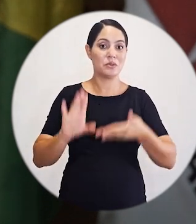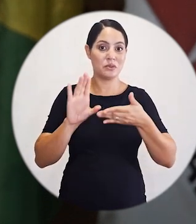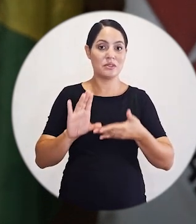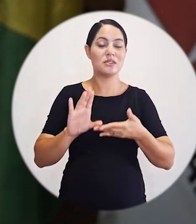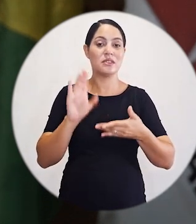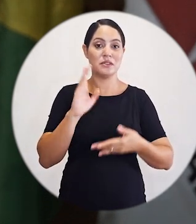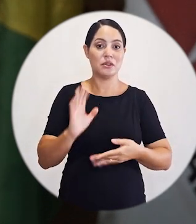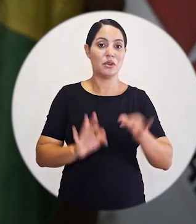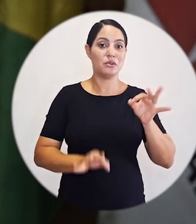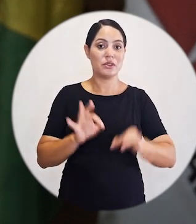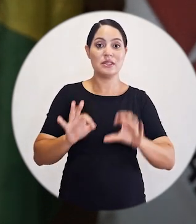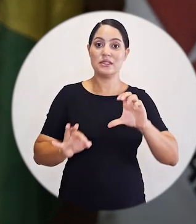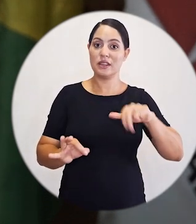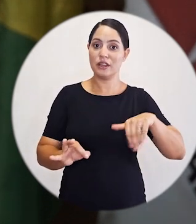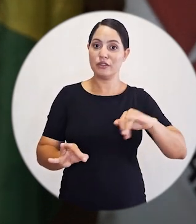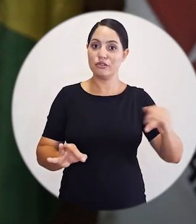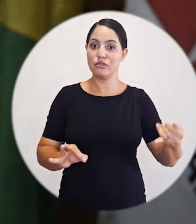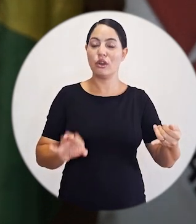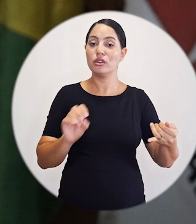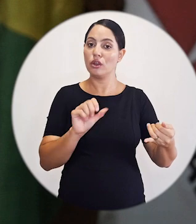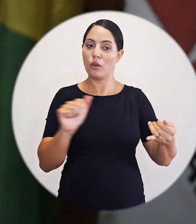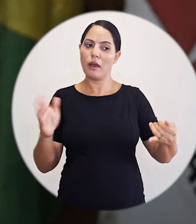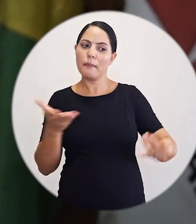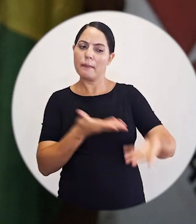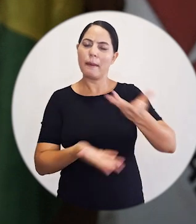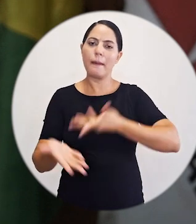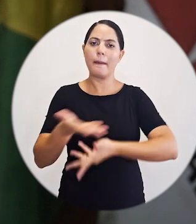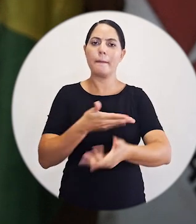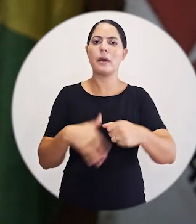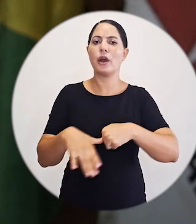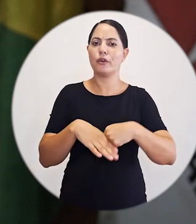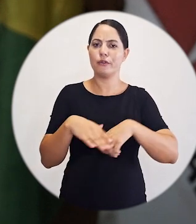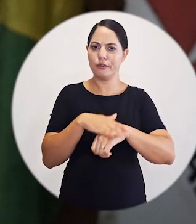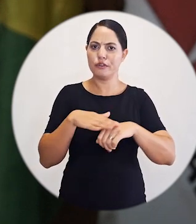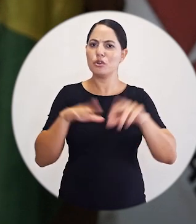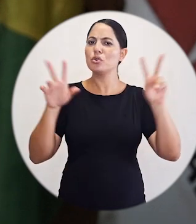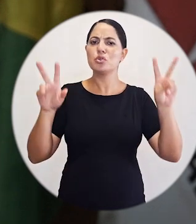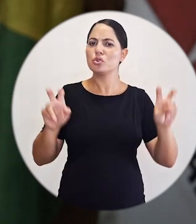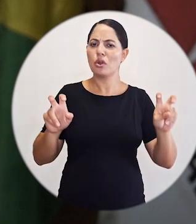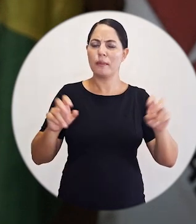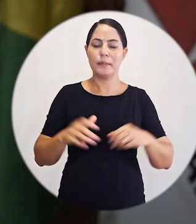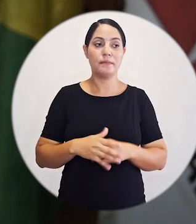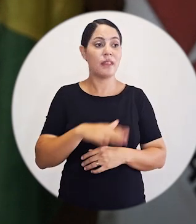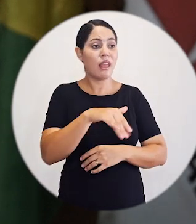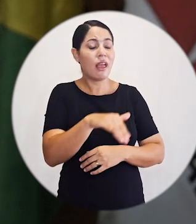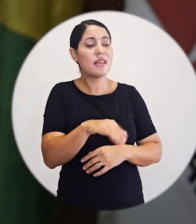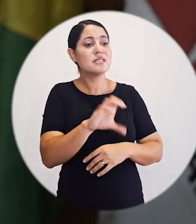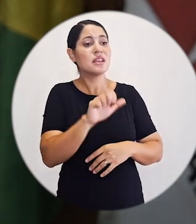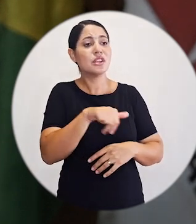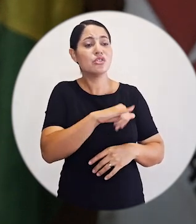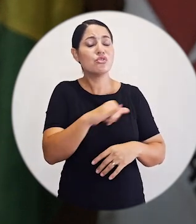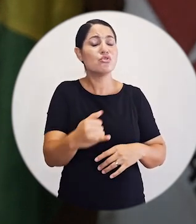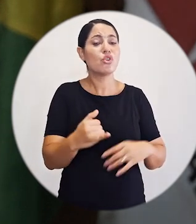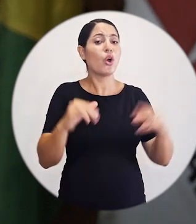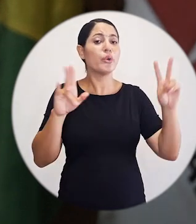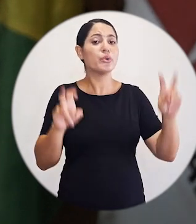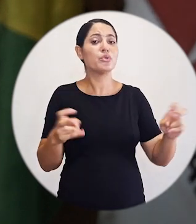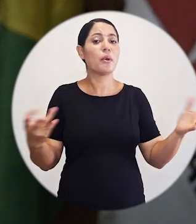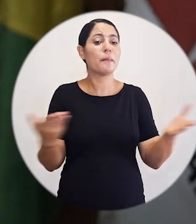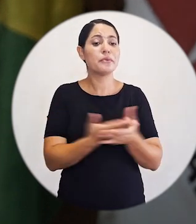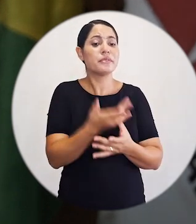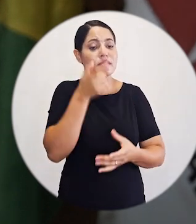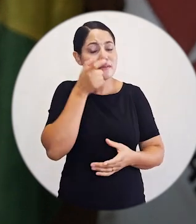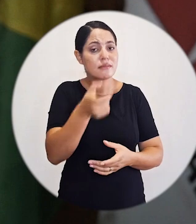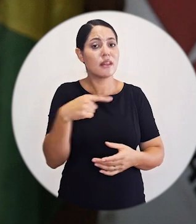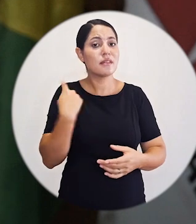Conselho Nacional de Justiça. Na ocasião, a ordem reforçou o pedido encaminhado ao CNJ, solicitando a suspensão dos